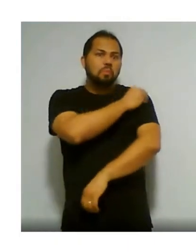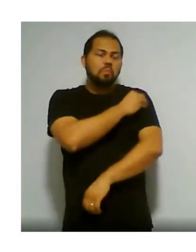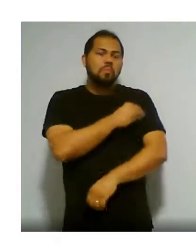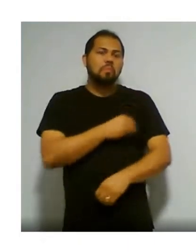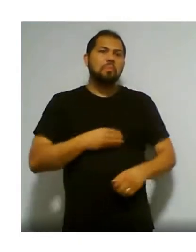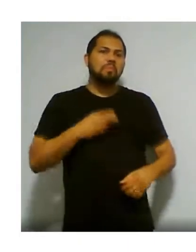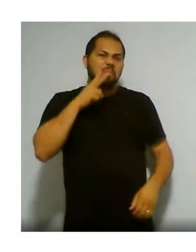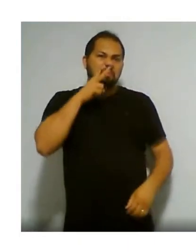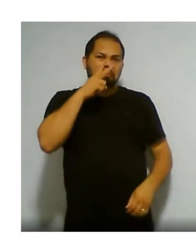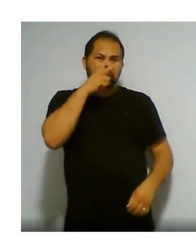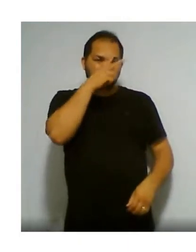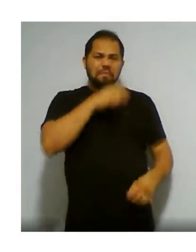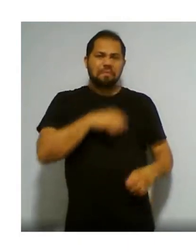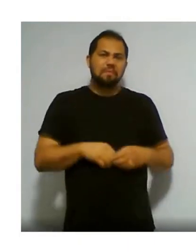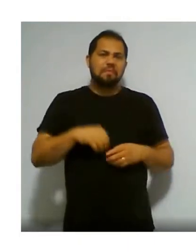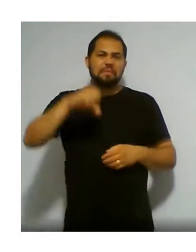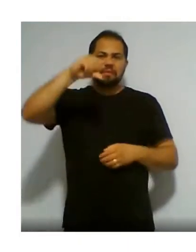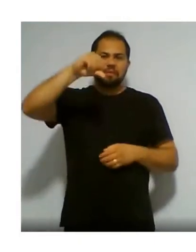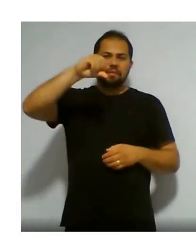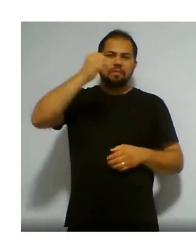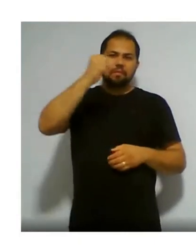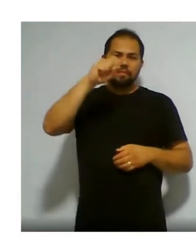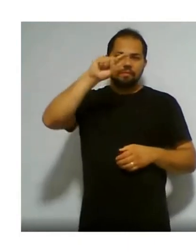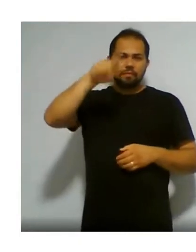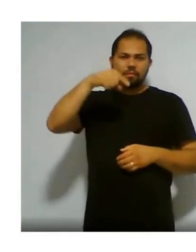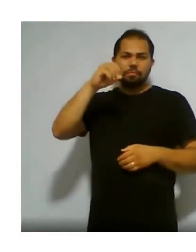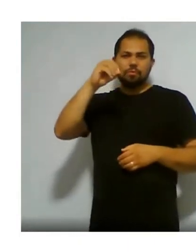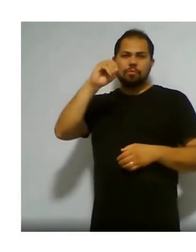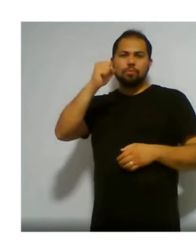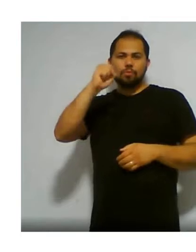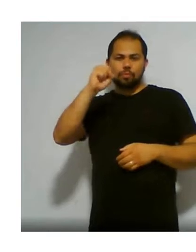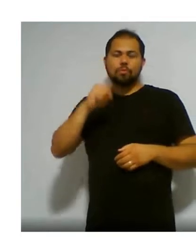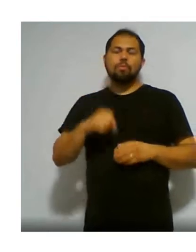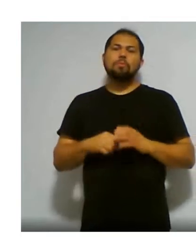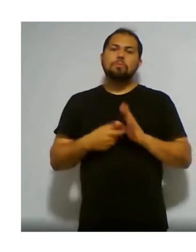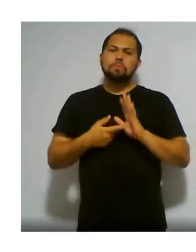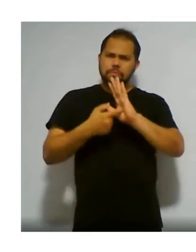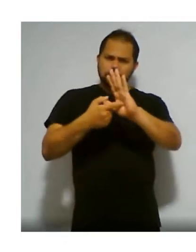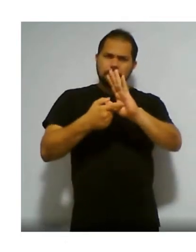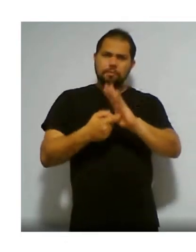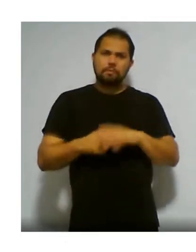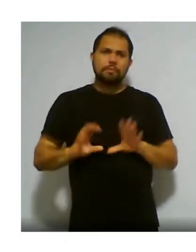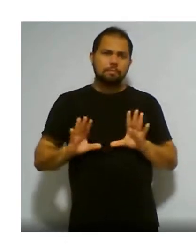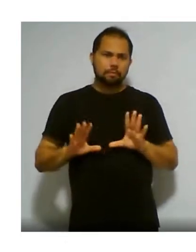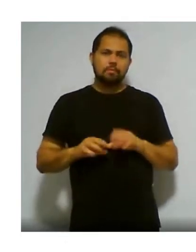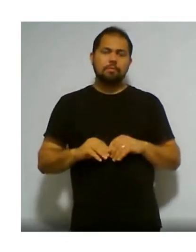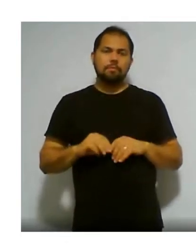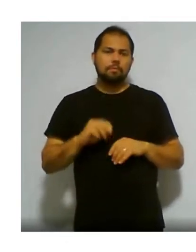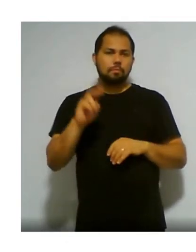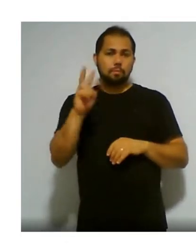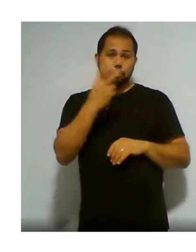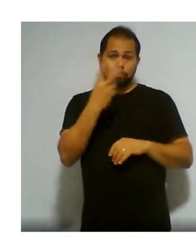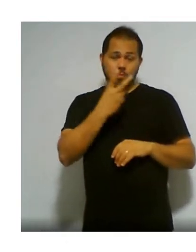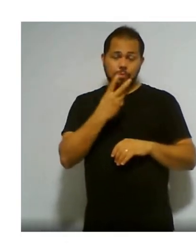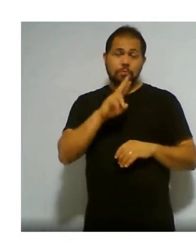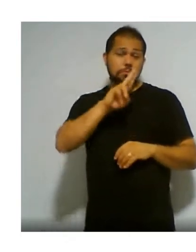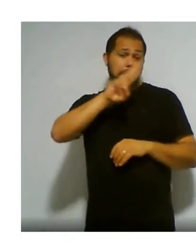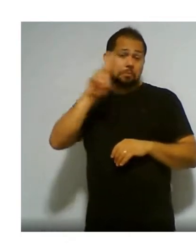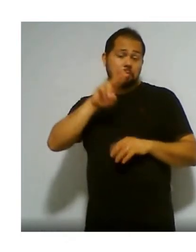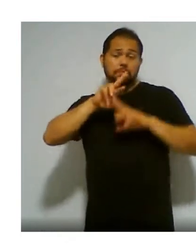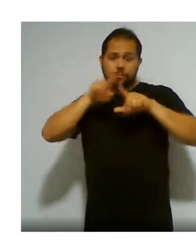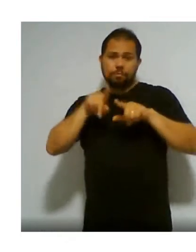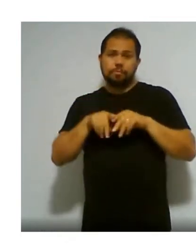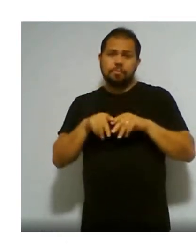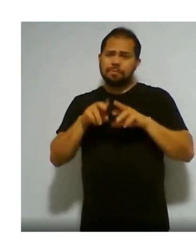99,8% de concentração. Vocês podem encontrar ele com o nome de álcool isopropílico ou isopropanol, é a mesma coisa. Então aqui já diz, para limpeza